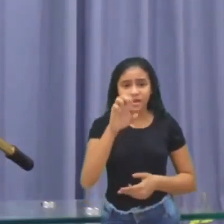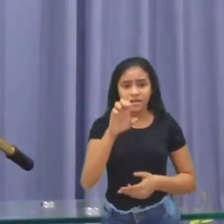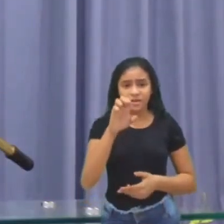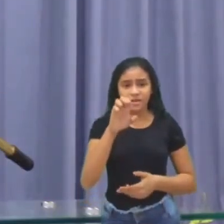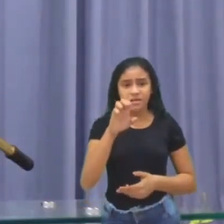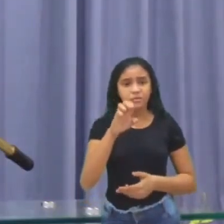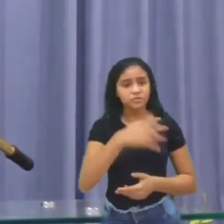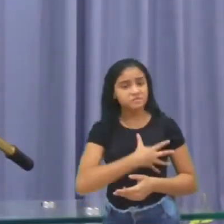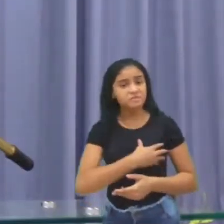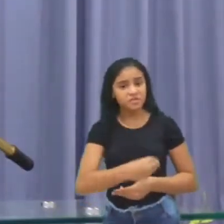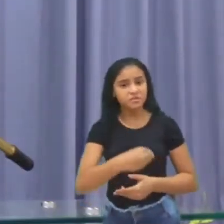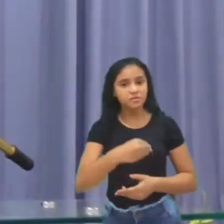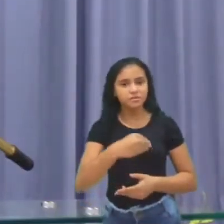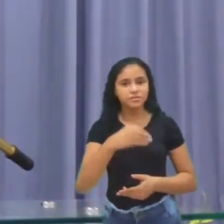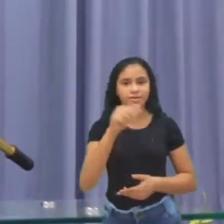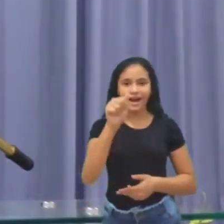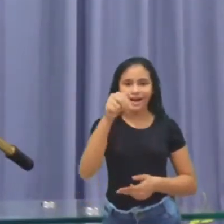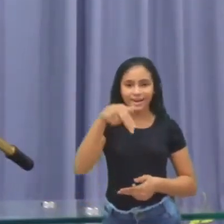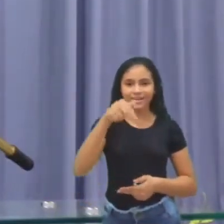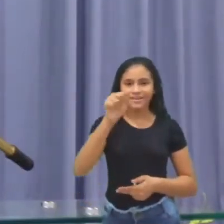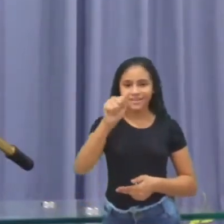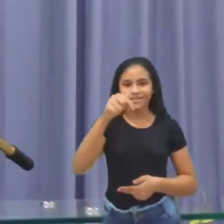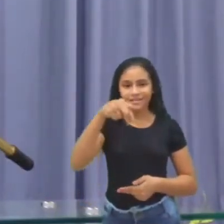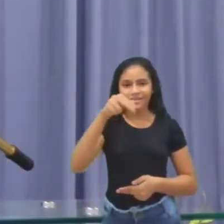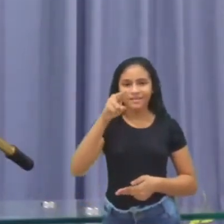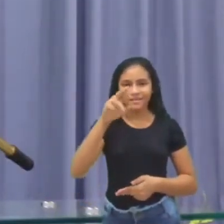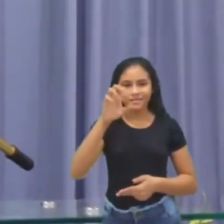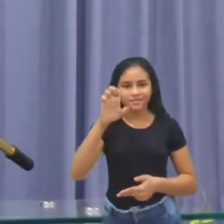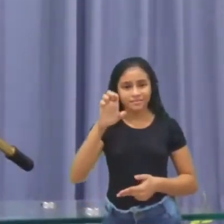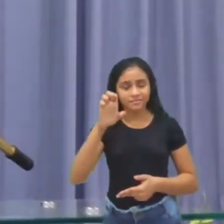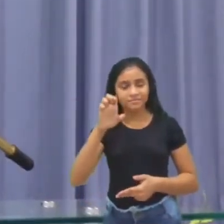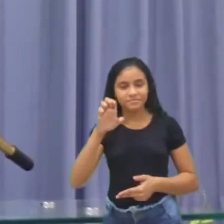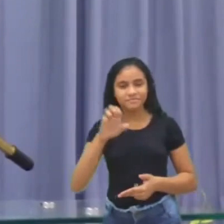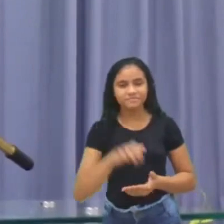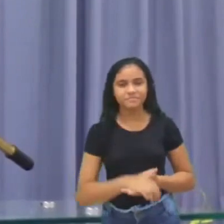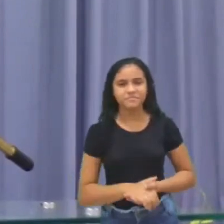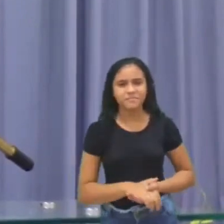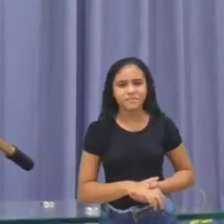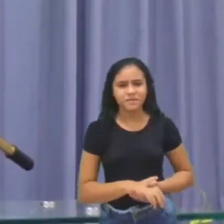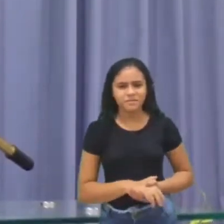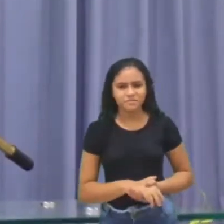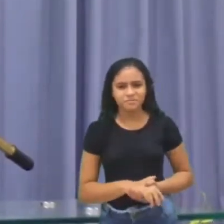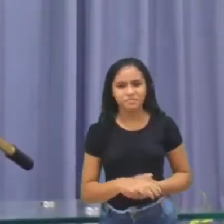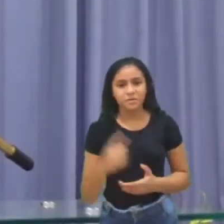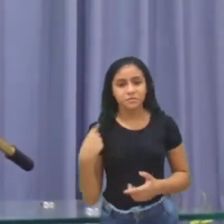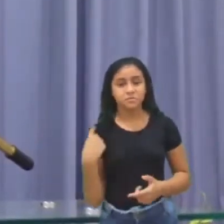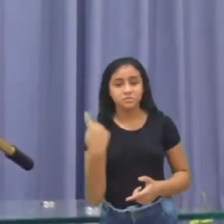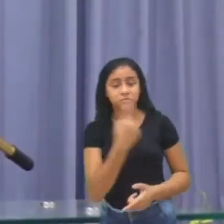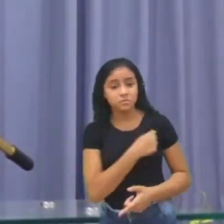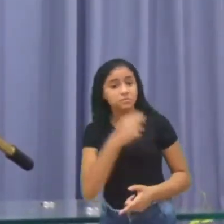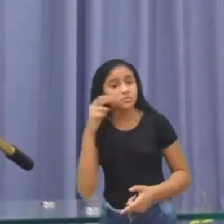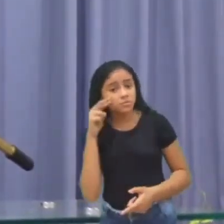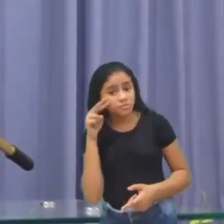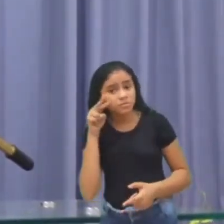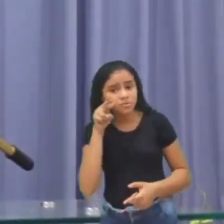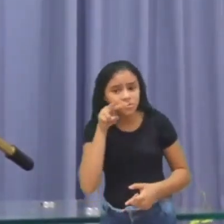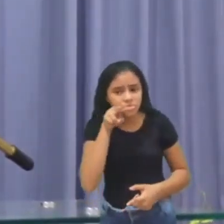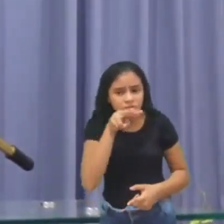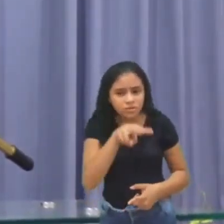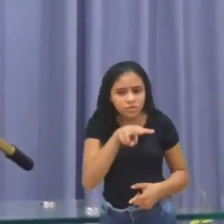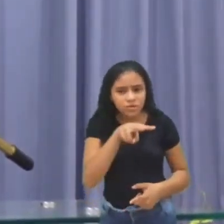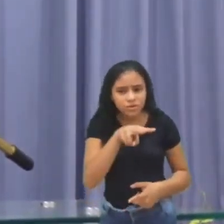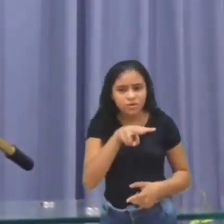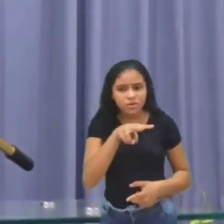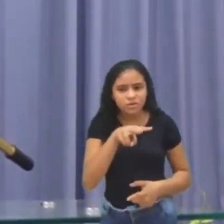de Anak, que são descendentes dos nefilins. Éramos aos nossos olhos como gafanhotos,